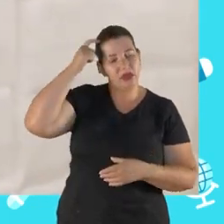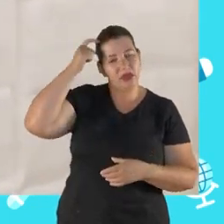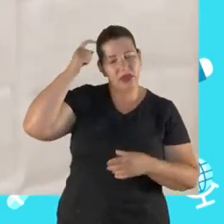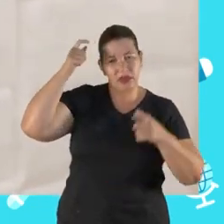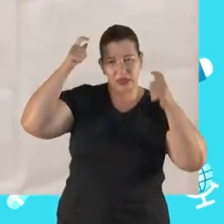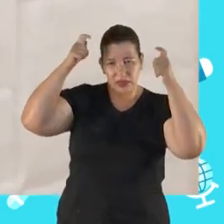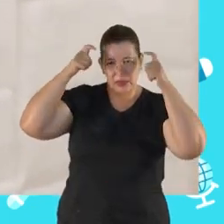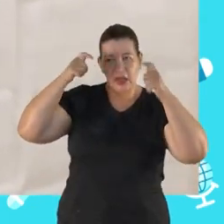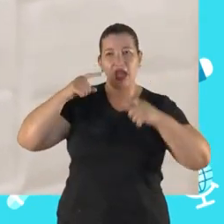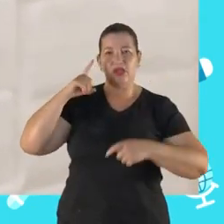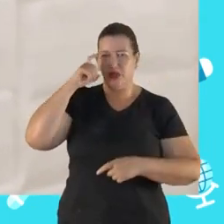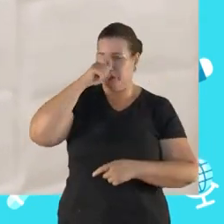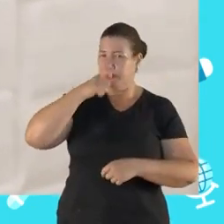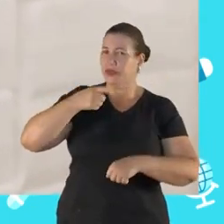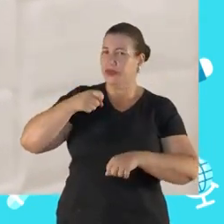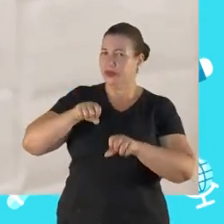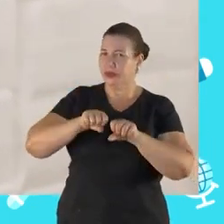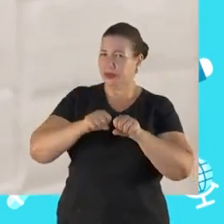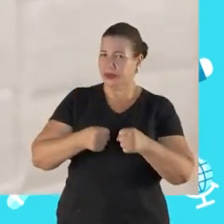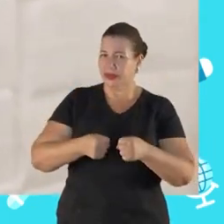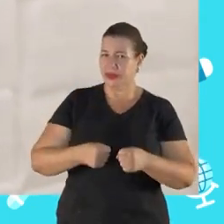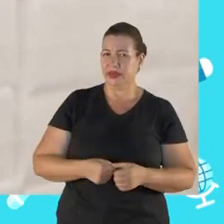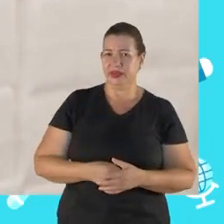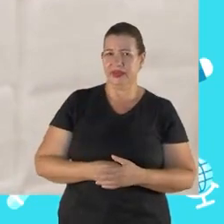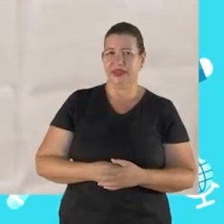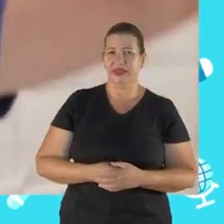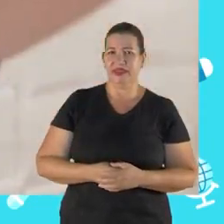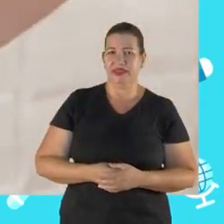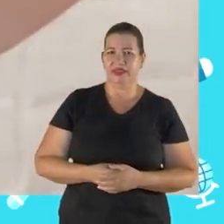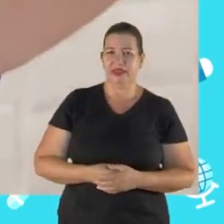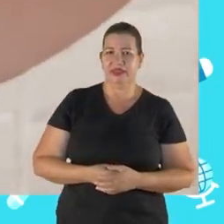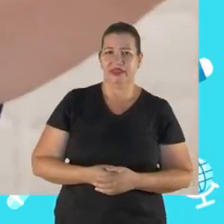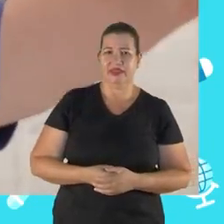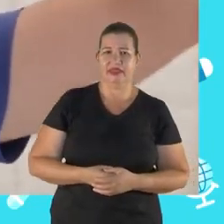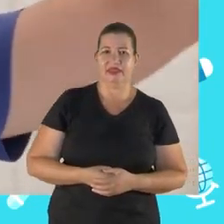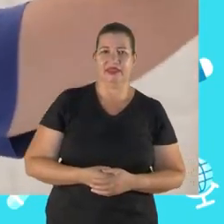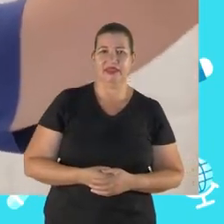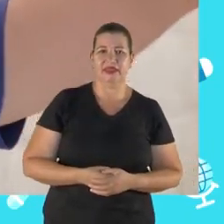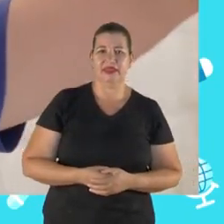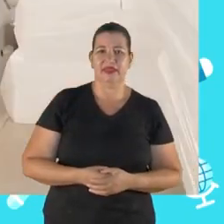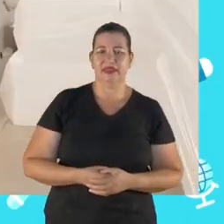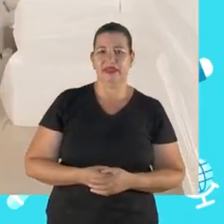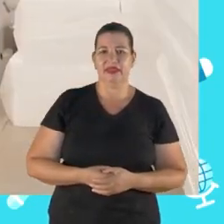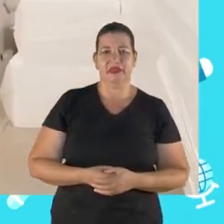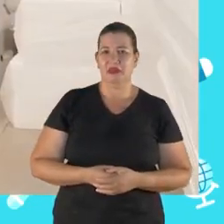por exemplo, dentro de capacete, que é bem difícil de quebrar, eu acho.